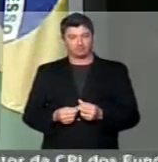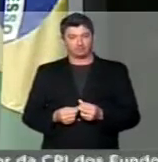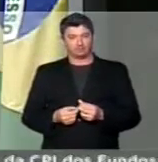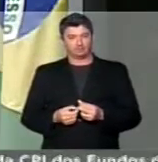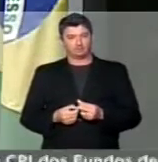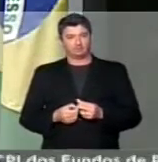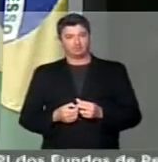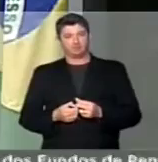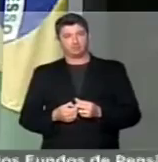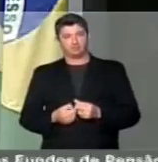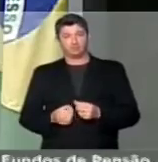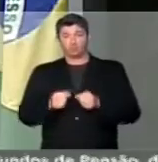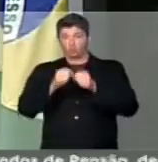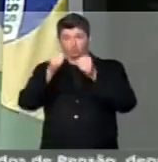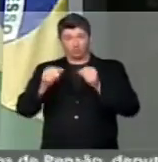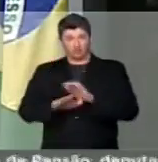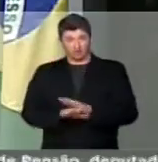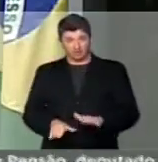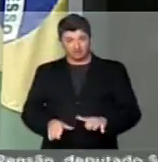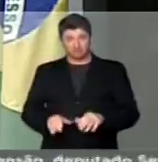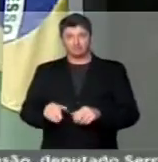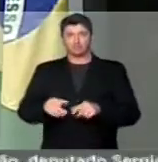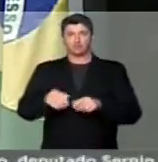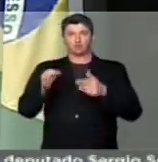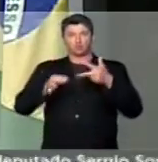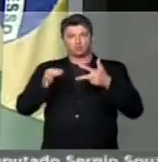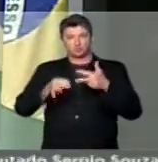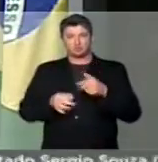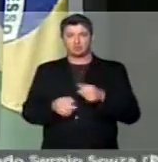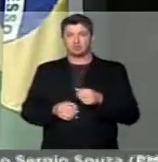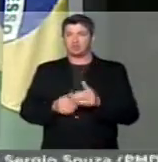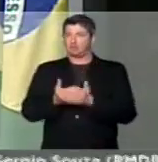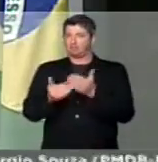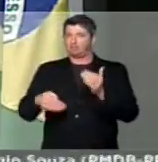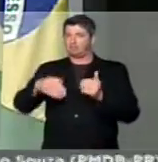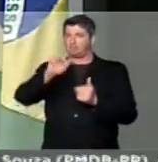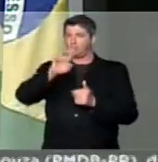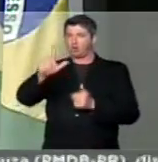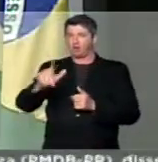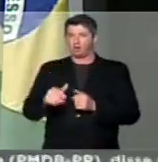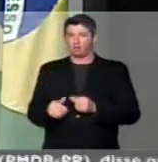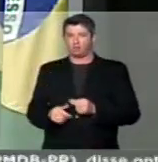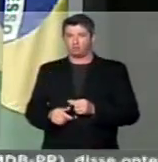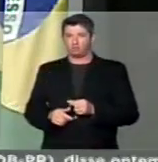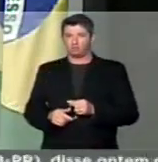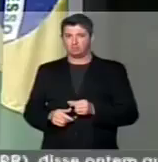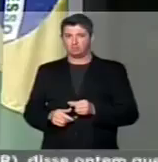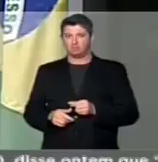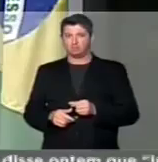É assim que trata um poder, o poder judiciário? Está desmoralizando o judiciário hoje.